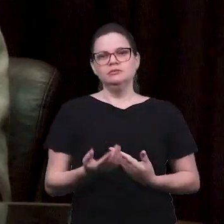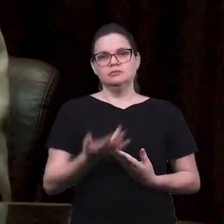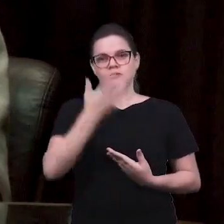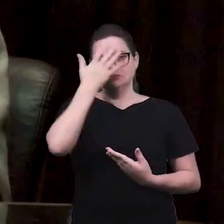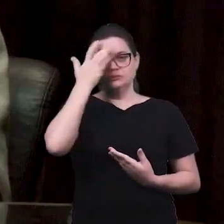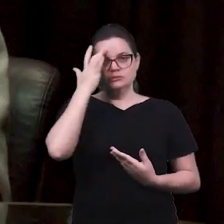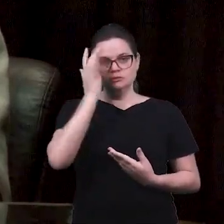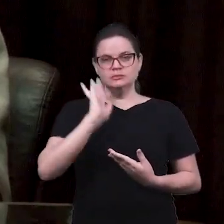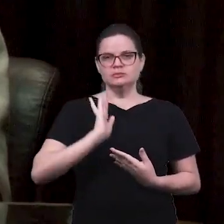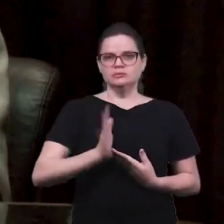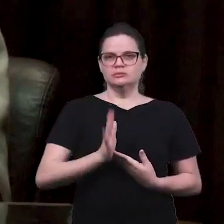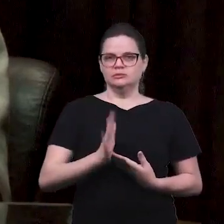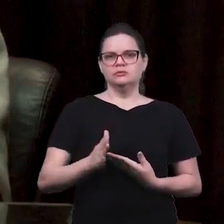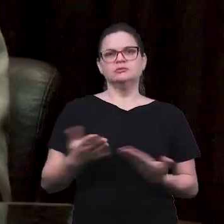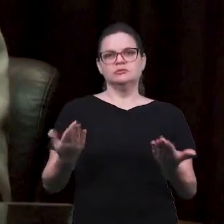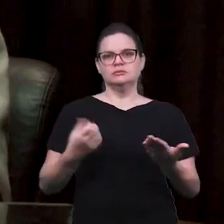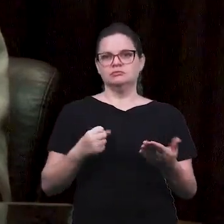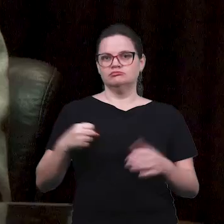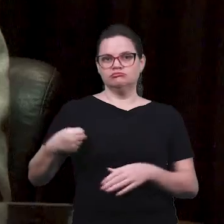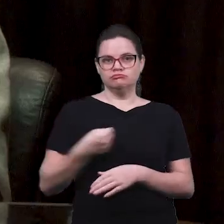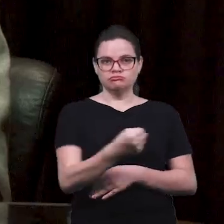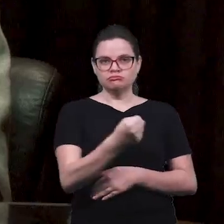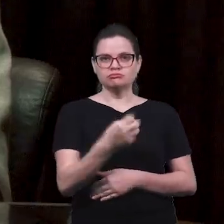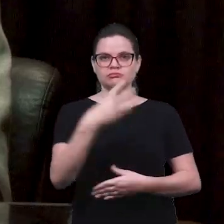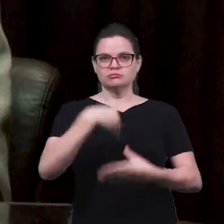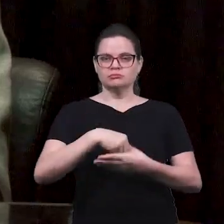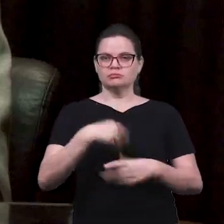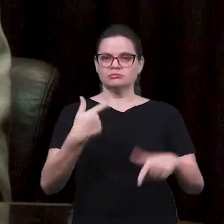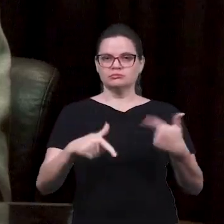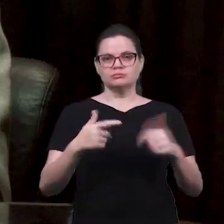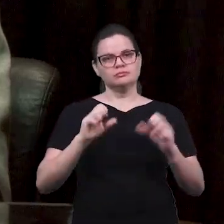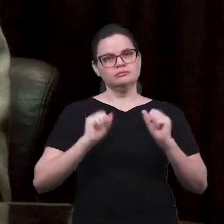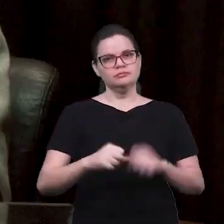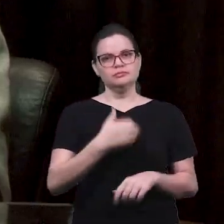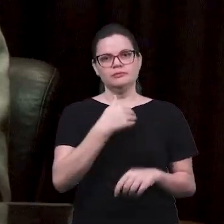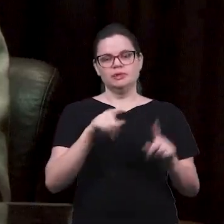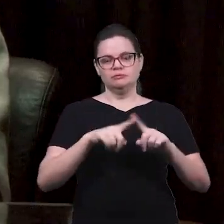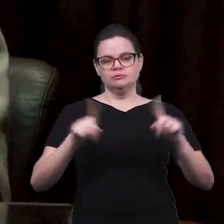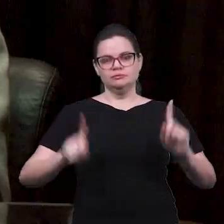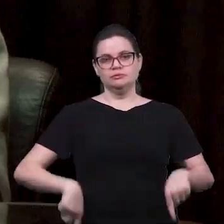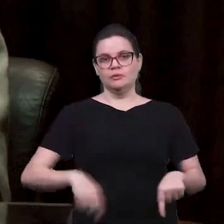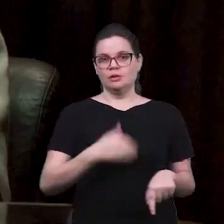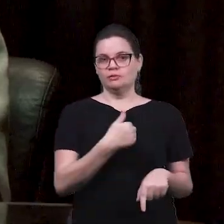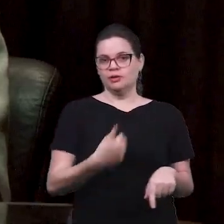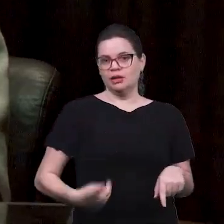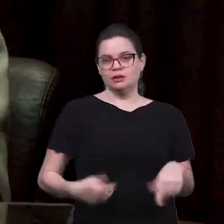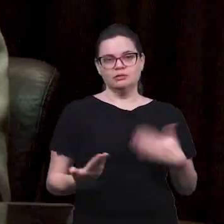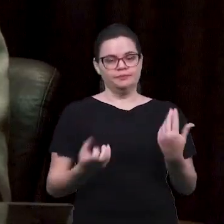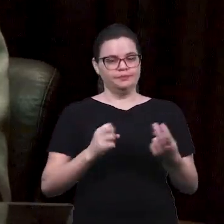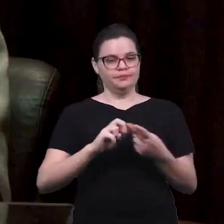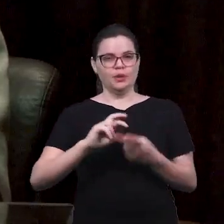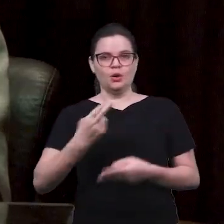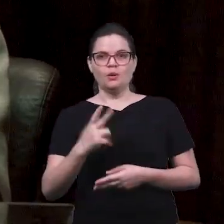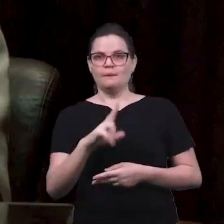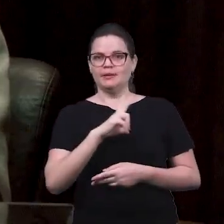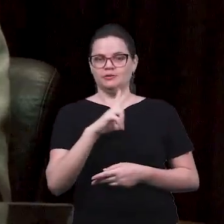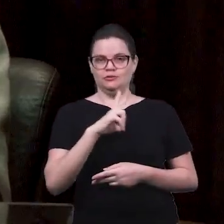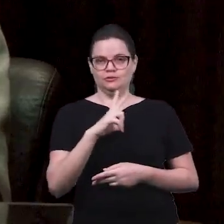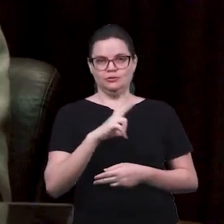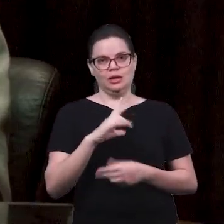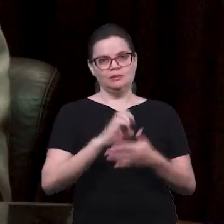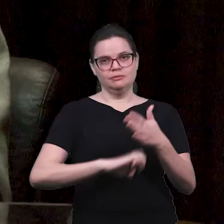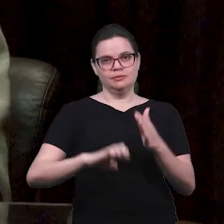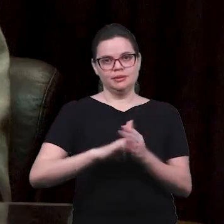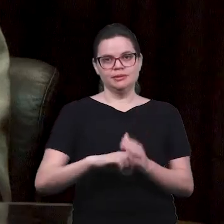que já estão empregados, ou emprego público, ou iniciativa privada, aqueles que